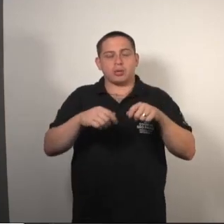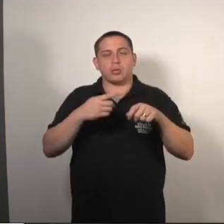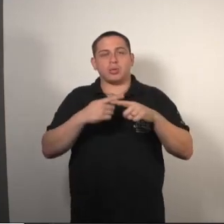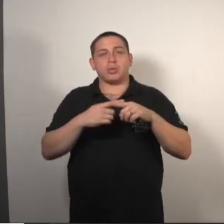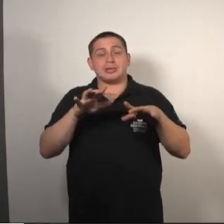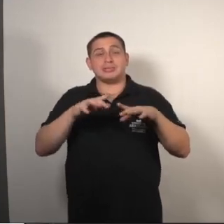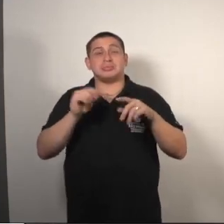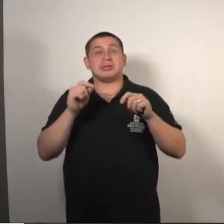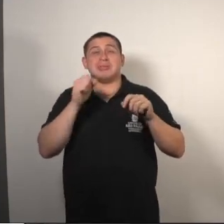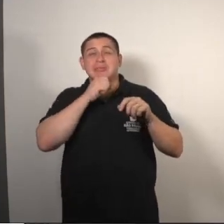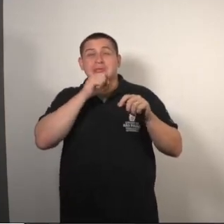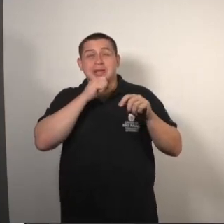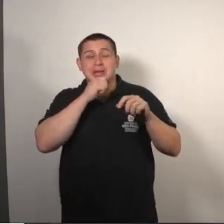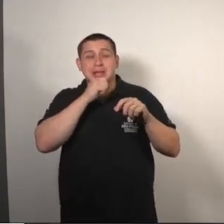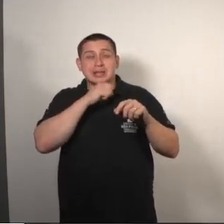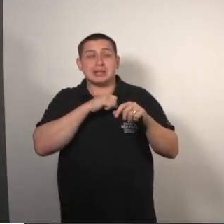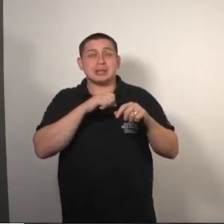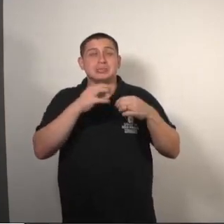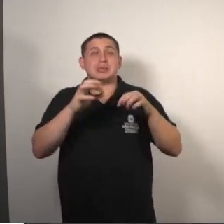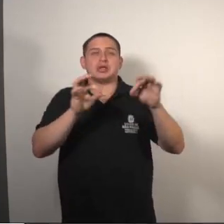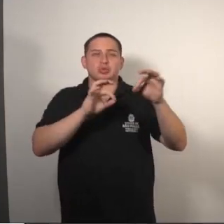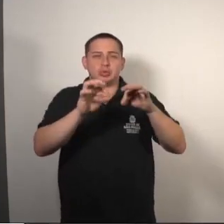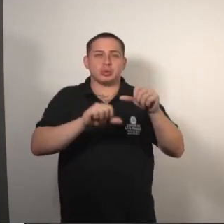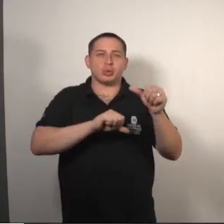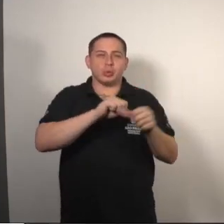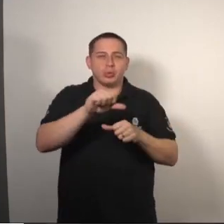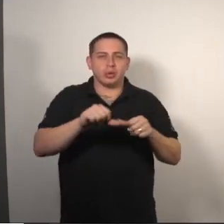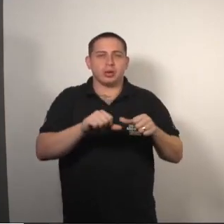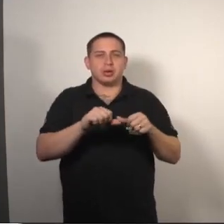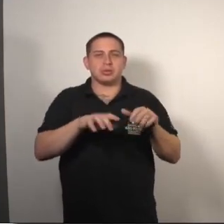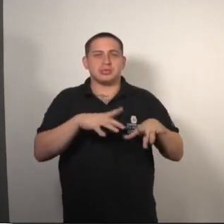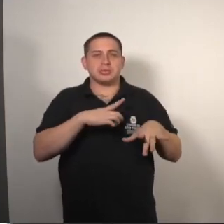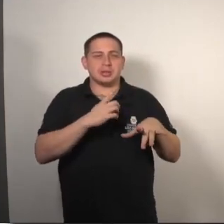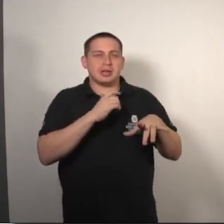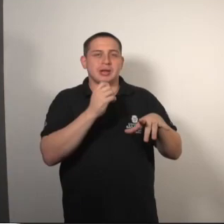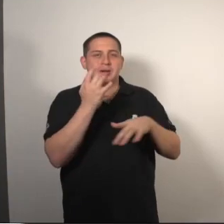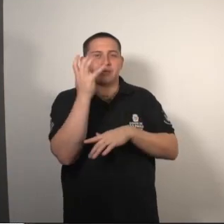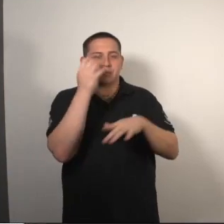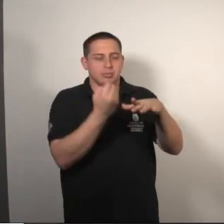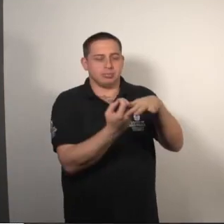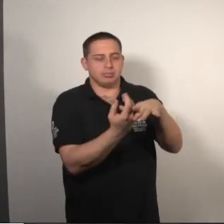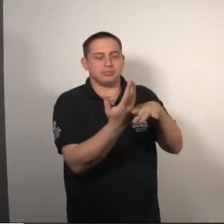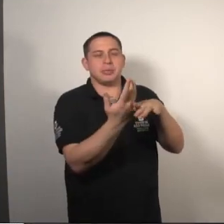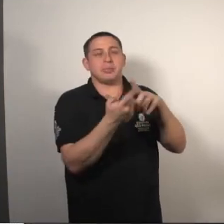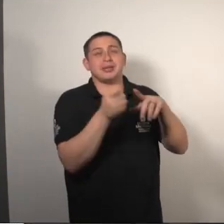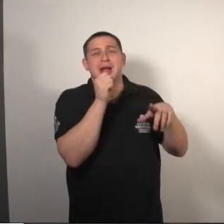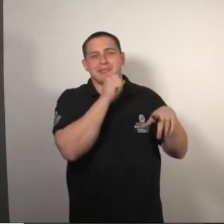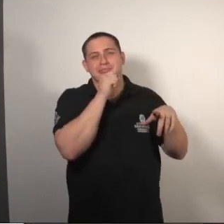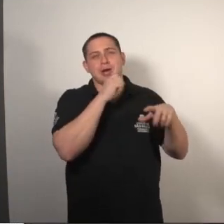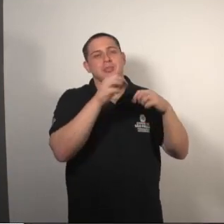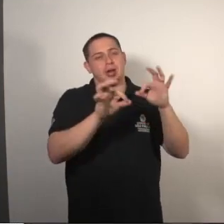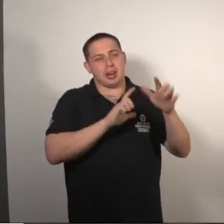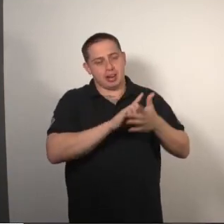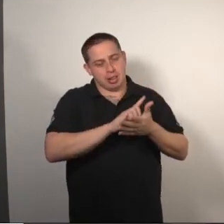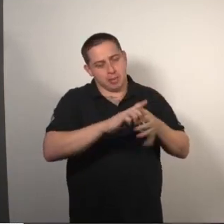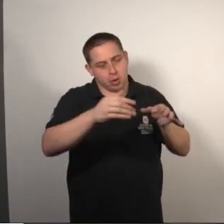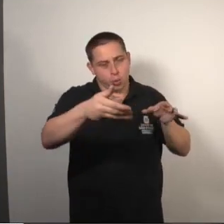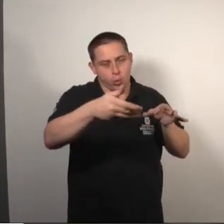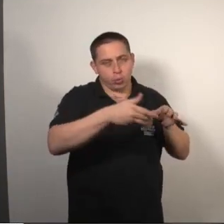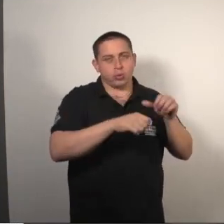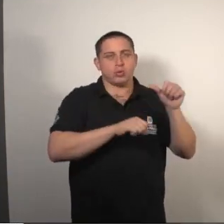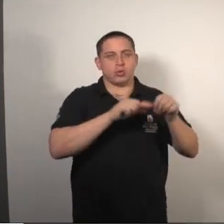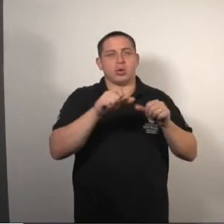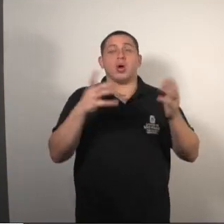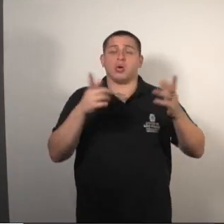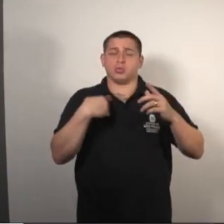já está desgastada, de entrar semente, daí a gente vê árvore, vê vegetação, coisas desse tipo. Tá? Então, por isso que a gente está recuperando o